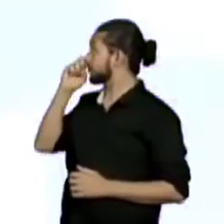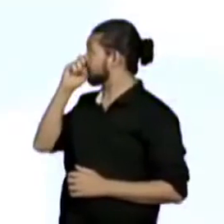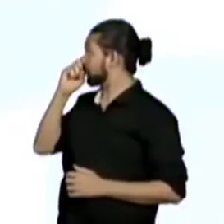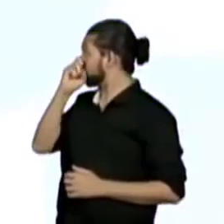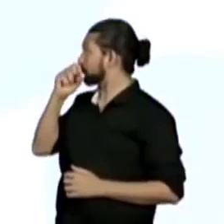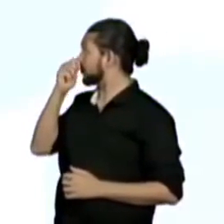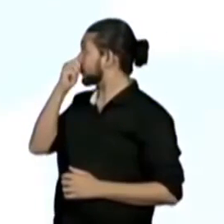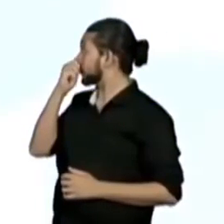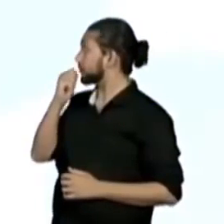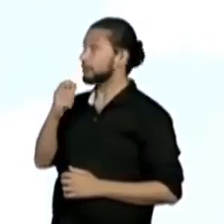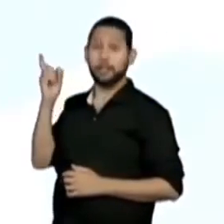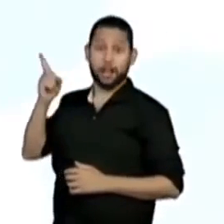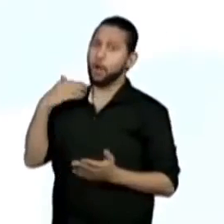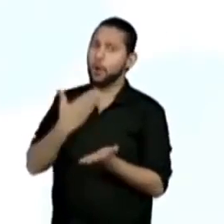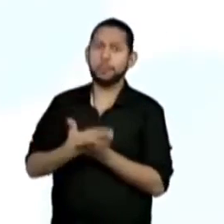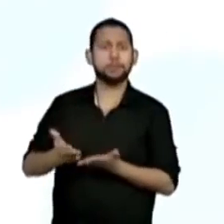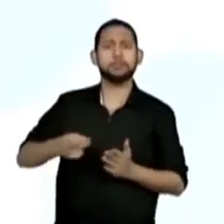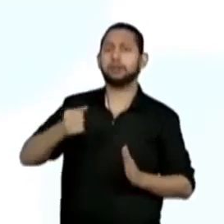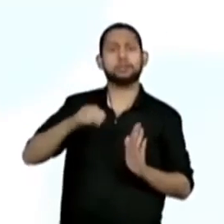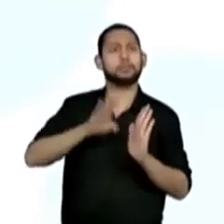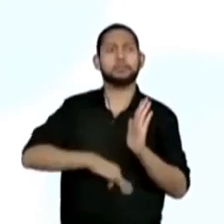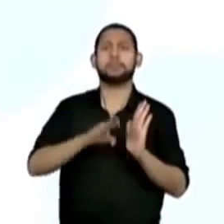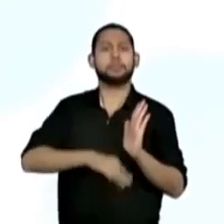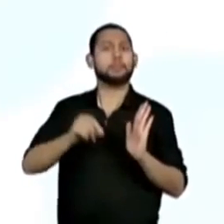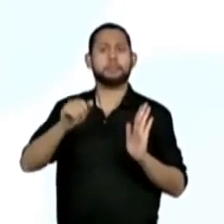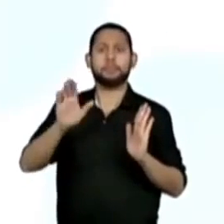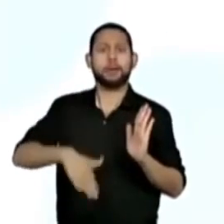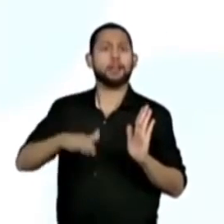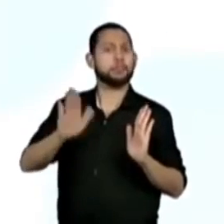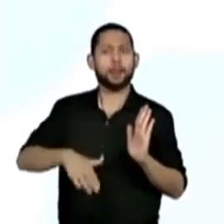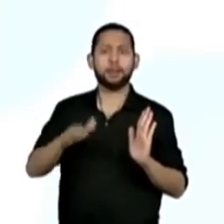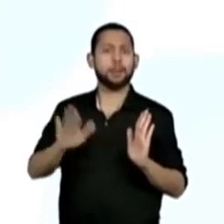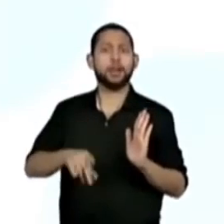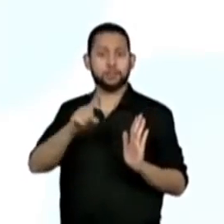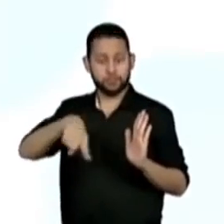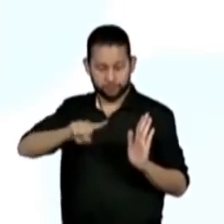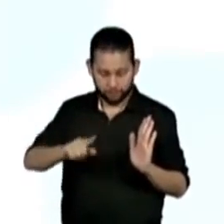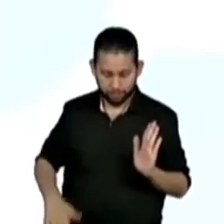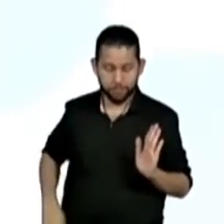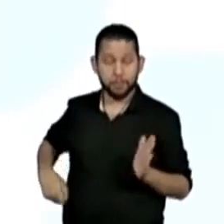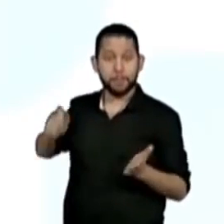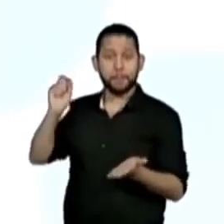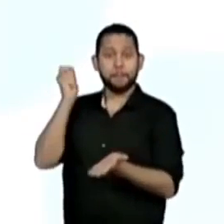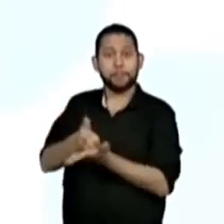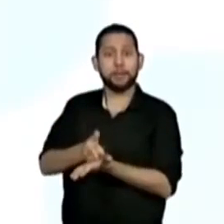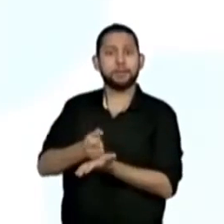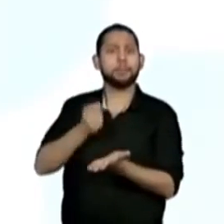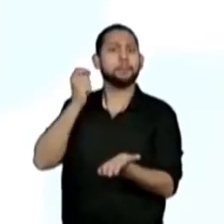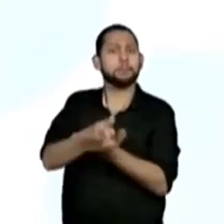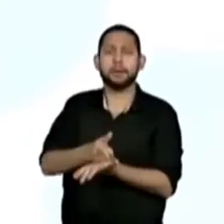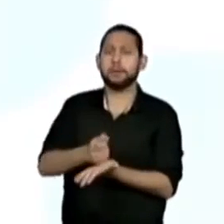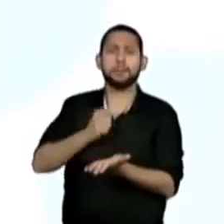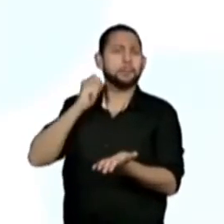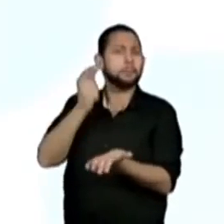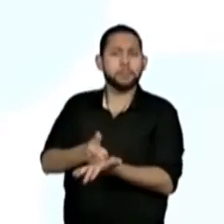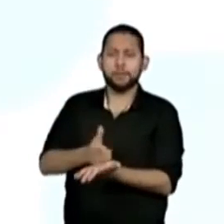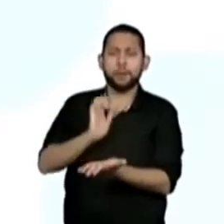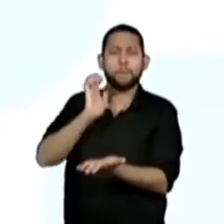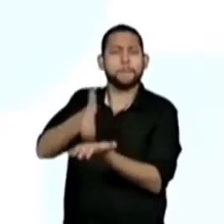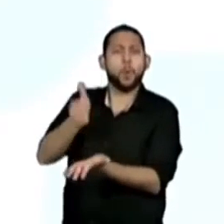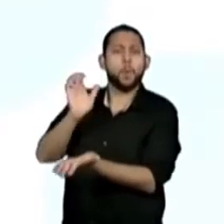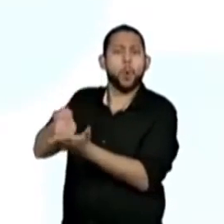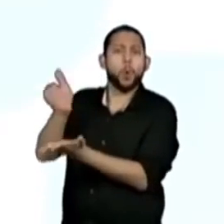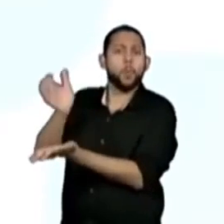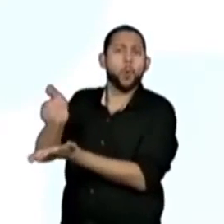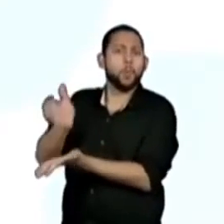a semana de liquidação já começou aqui para o pagamento à vista como Vocês conseguem observar aí nas atividades